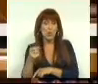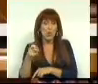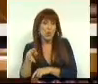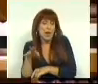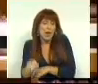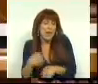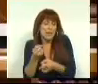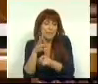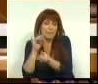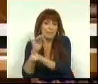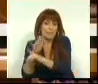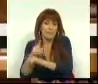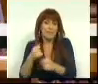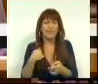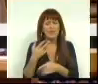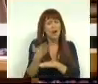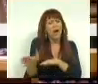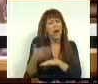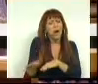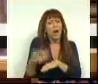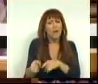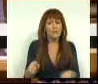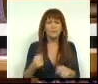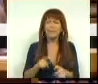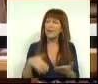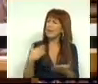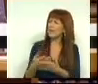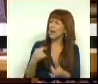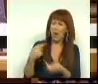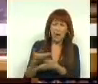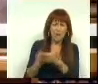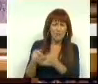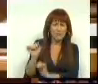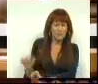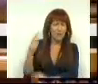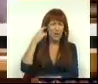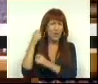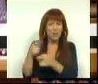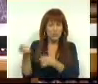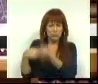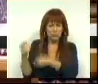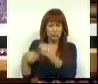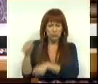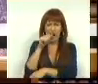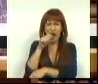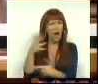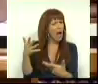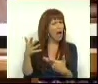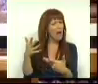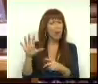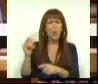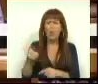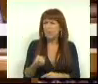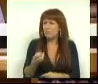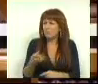para excluir esse reconhecimento, dando-lhe antes um caráter economicista, procurando a mercantilização da água,